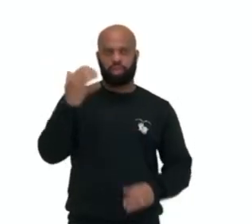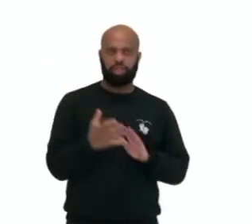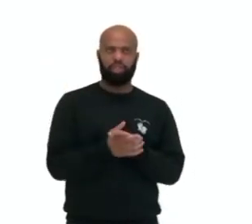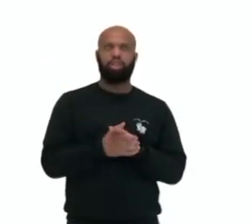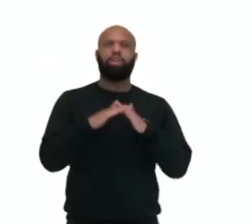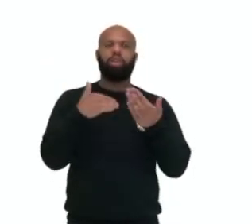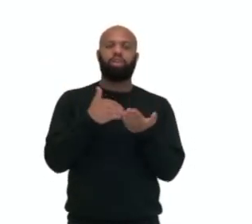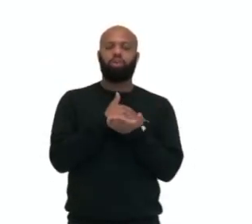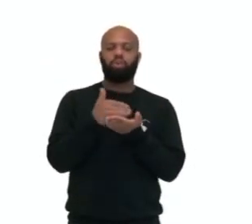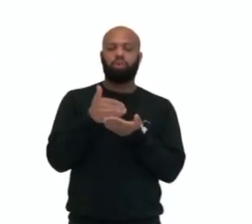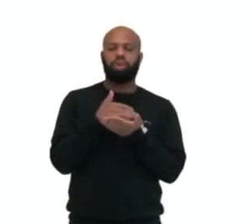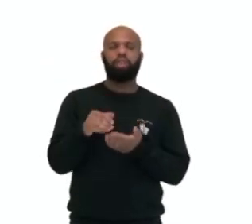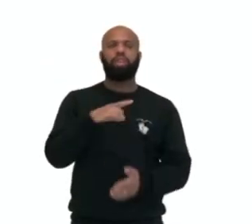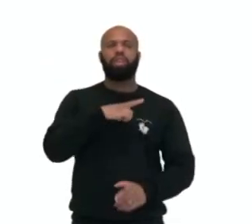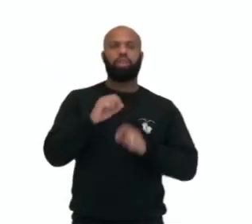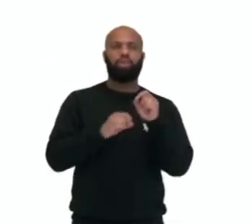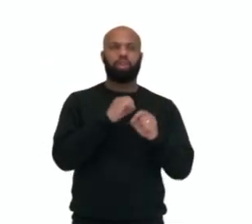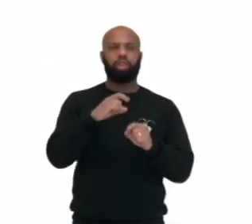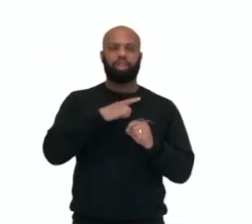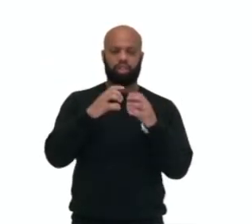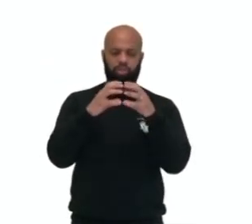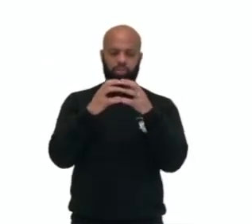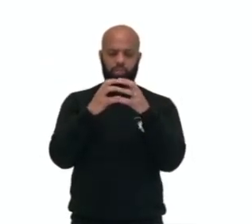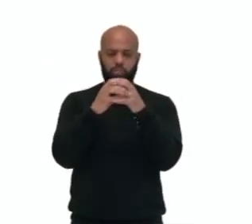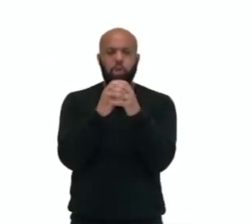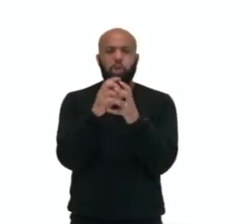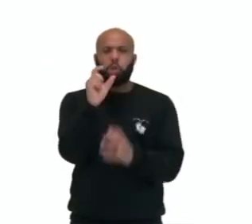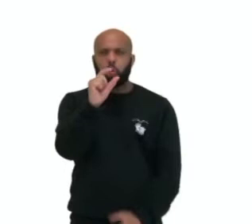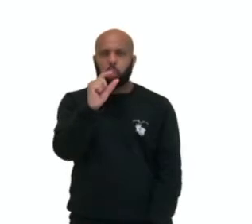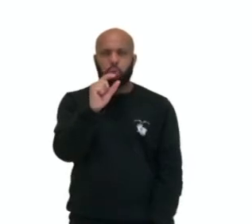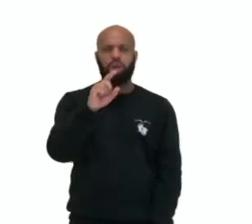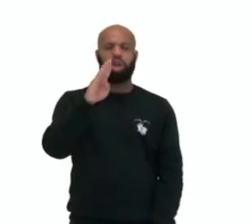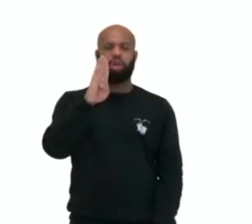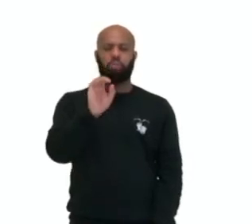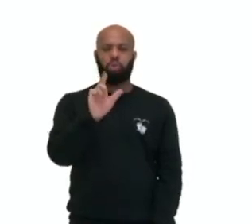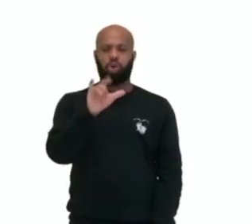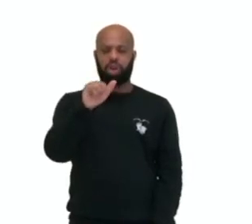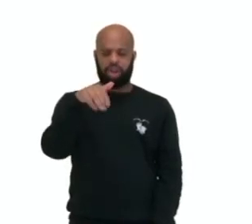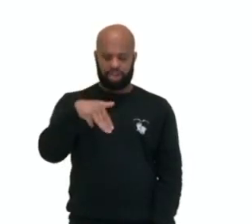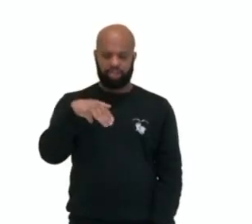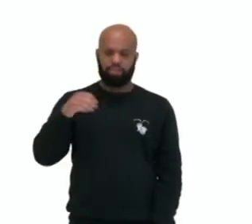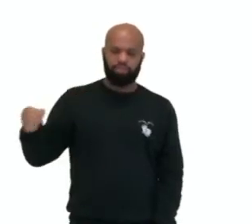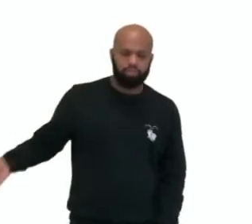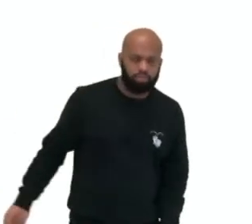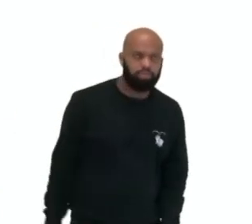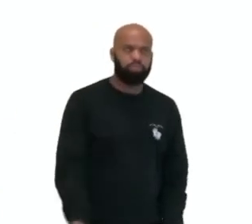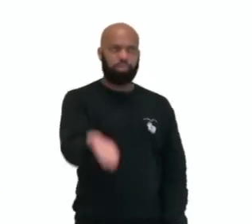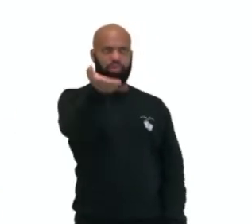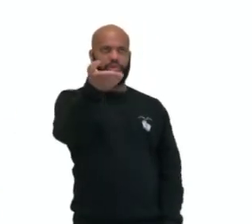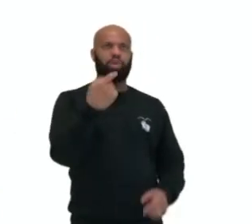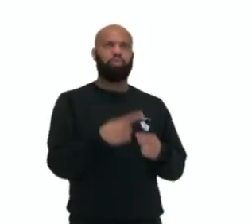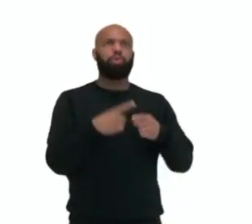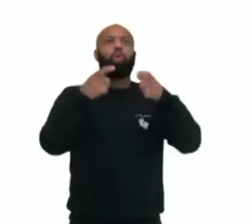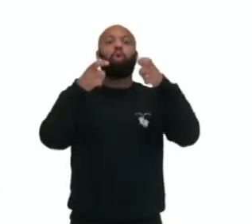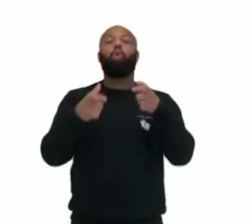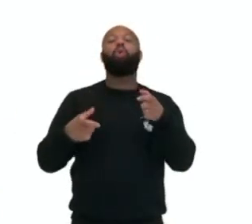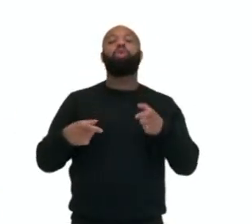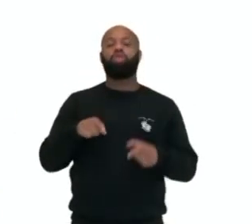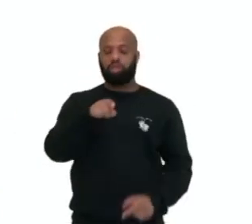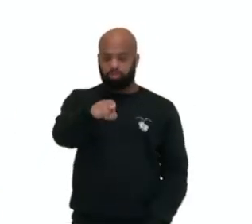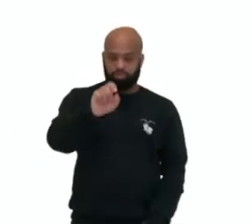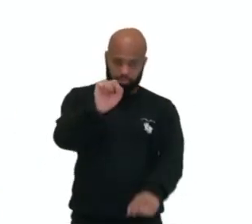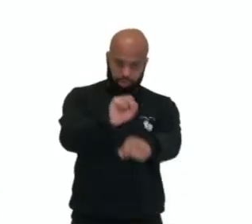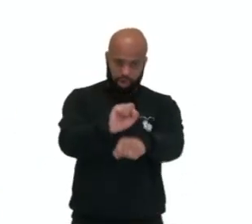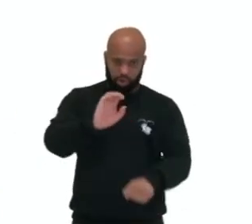do jogo ocorre com o lançamento do bolim, uma bola pequena. Assim, o local em que ele estiver passa a ser